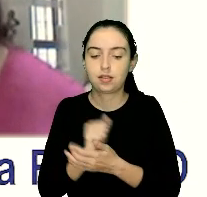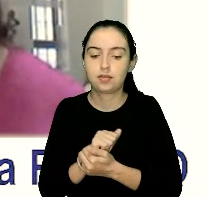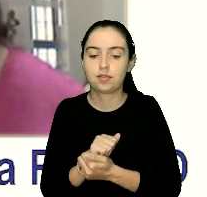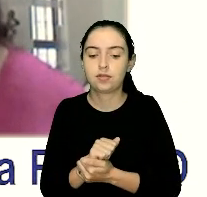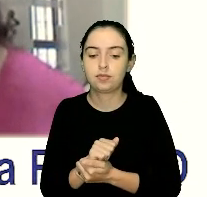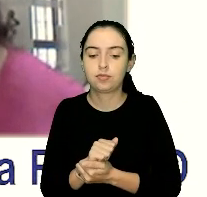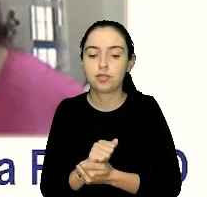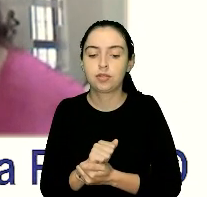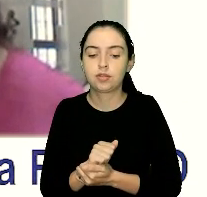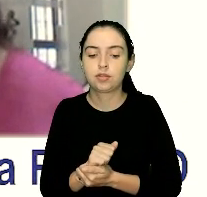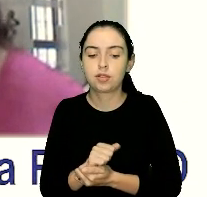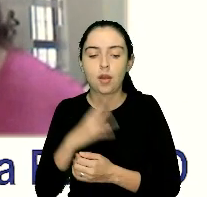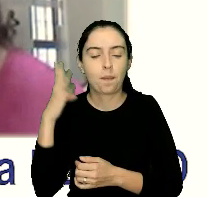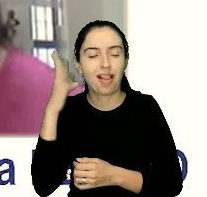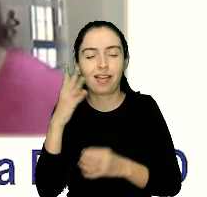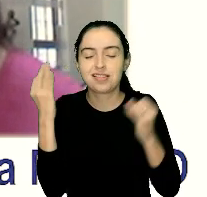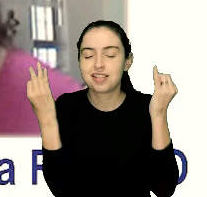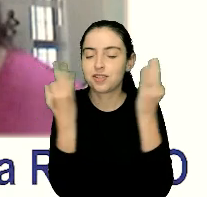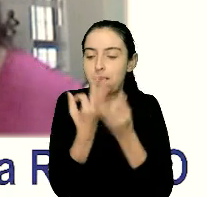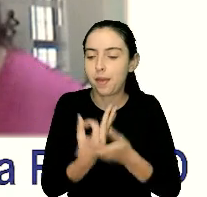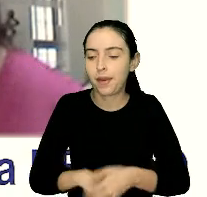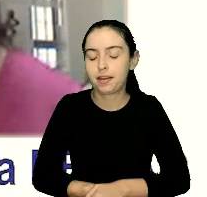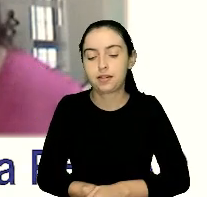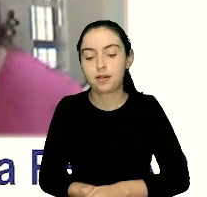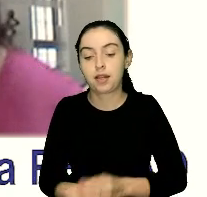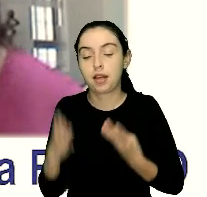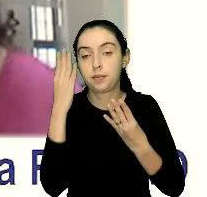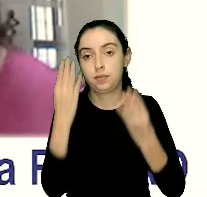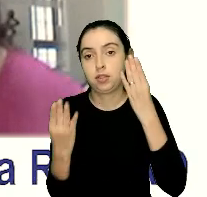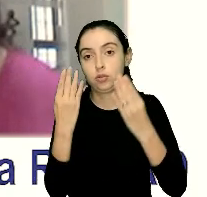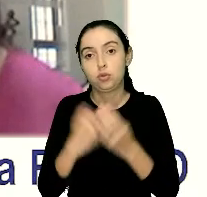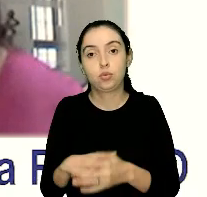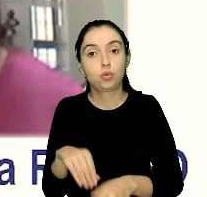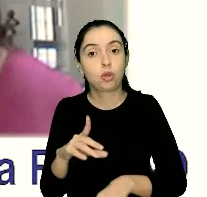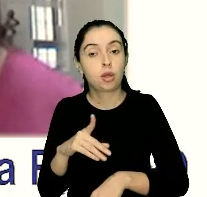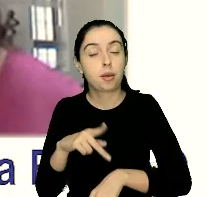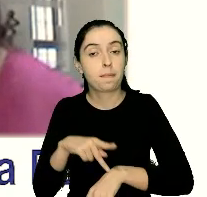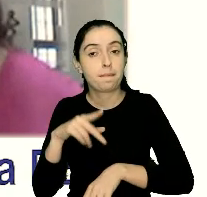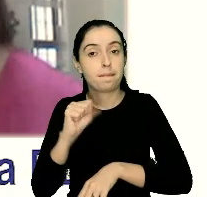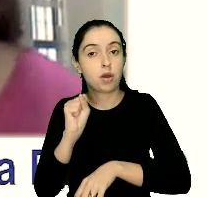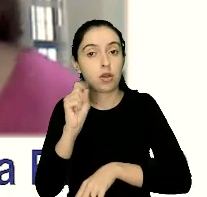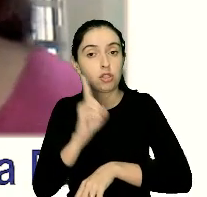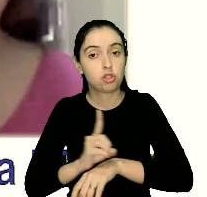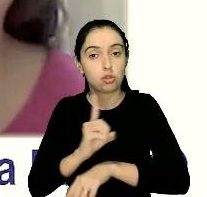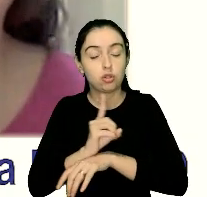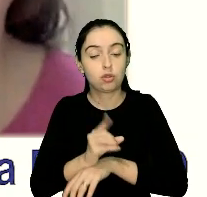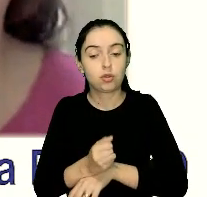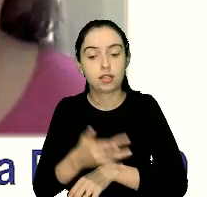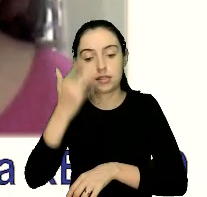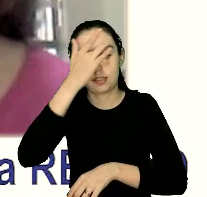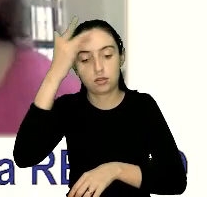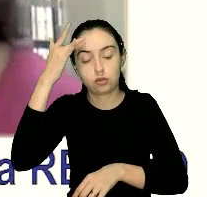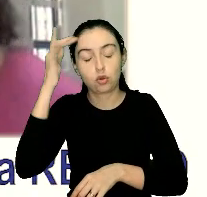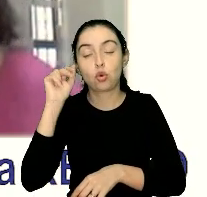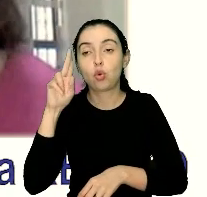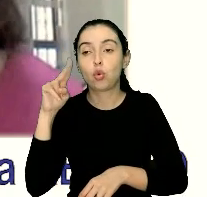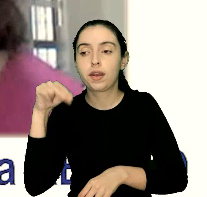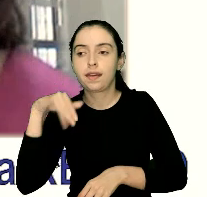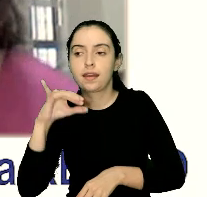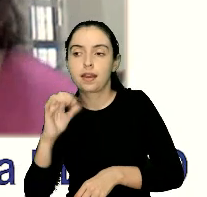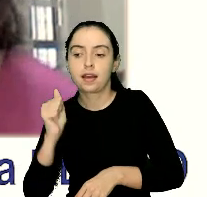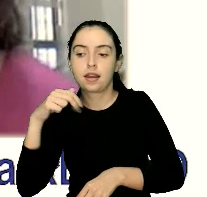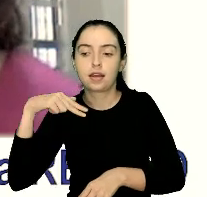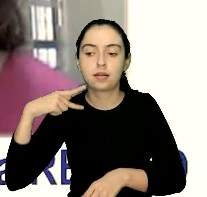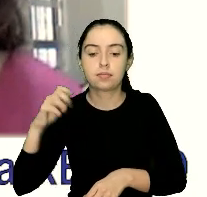ela é psicóloga, doutora e pós-doutora em saúde mental pela Unicamp, pós-doutora em medicina do estresse